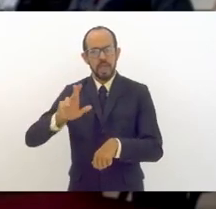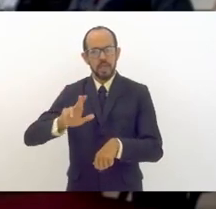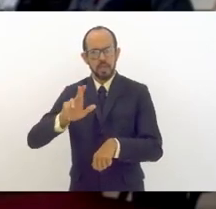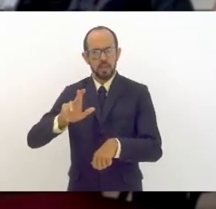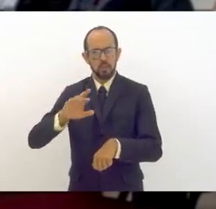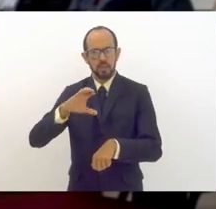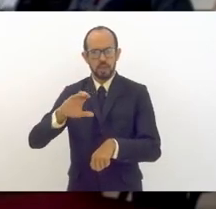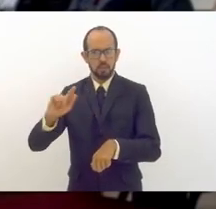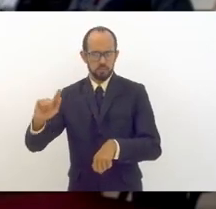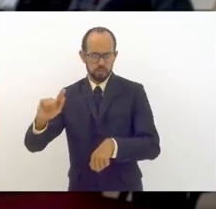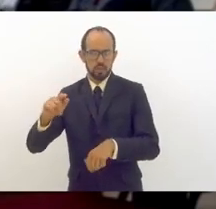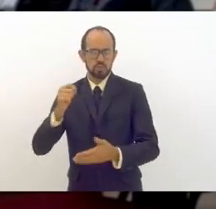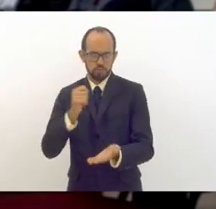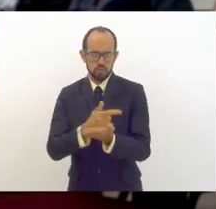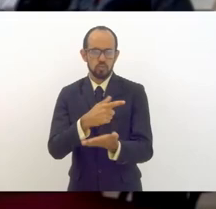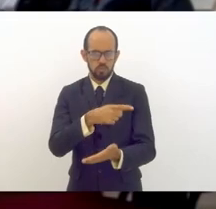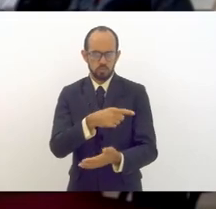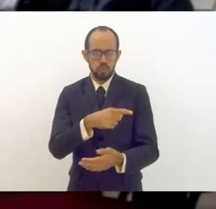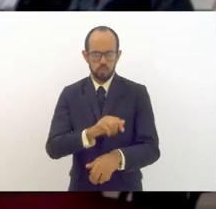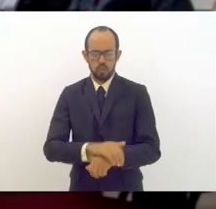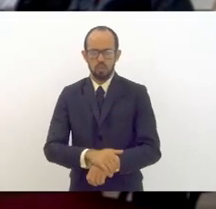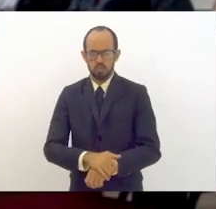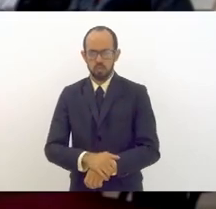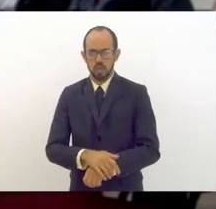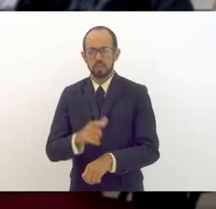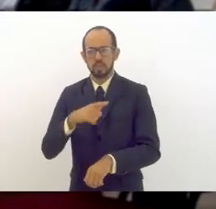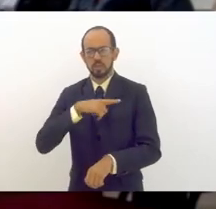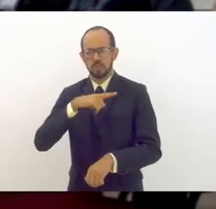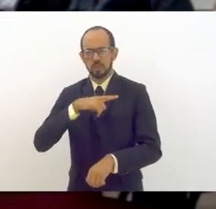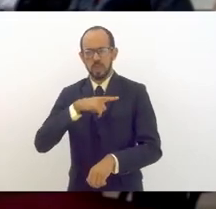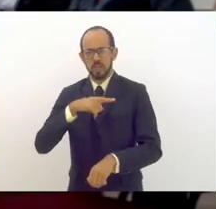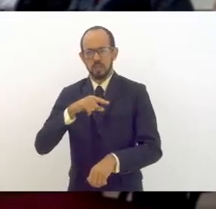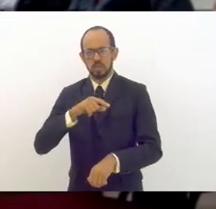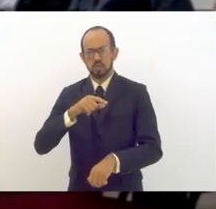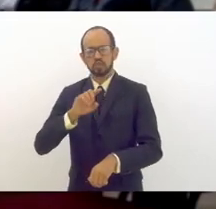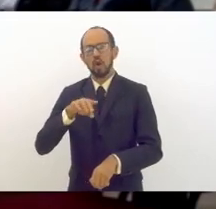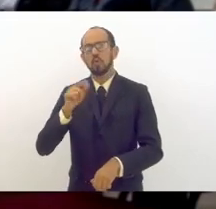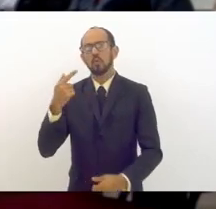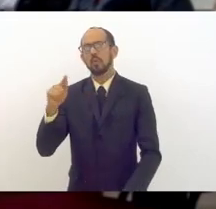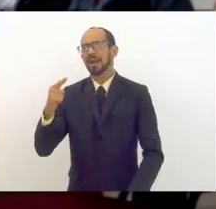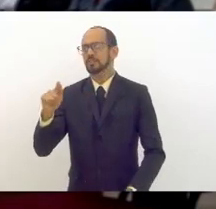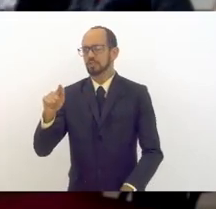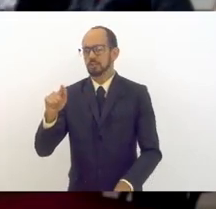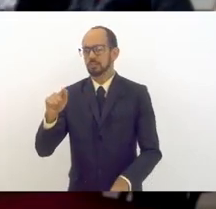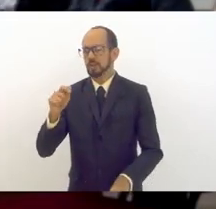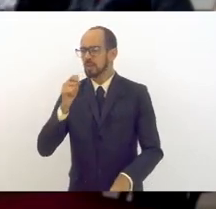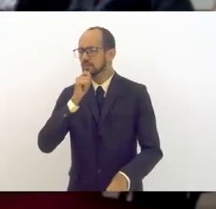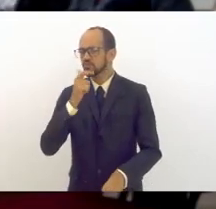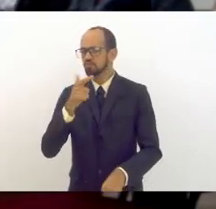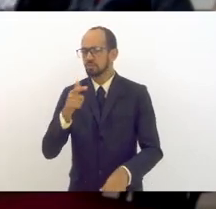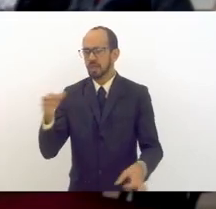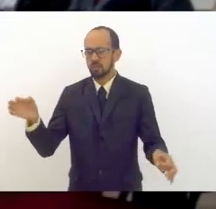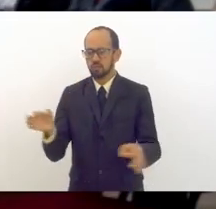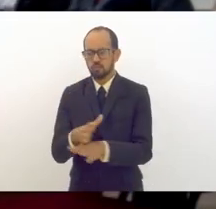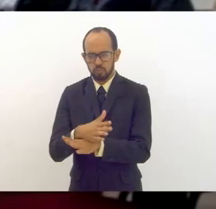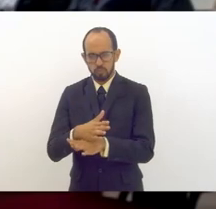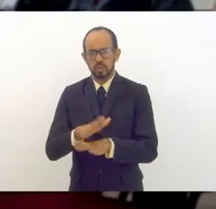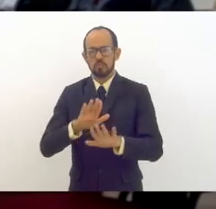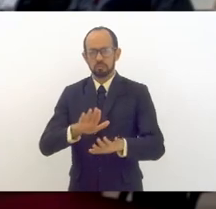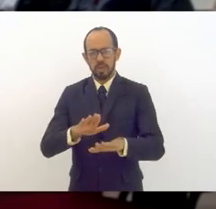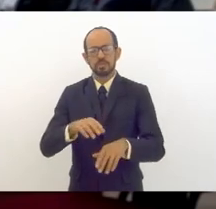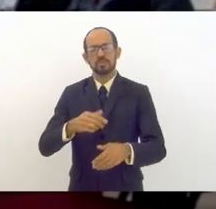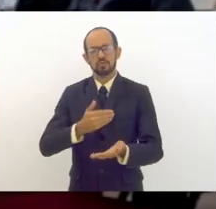Grande. A gente já tem a previsão dessas unidades, tirando Guaratiba, que não está ainda concluída, de iniciar para